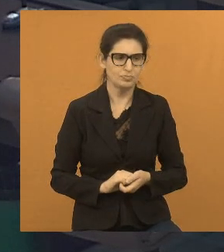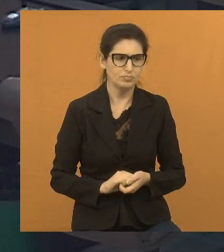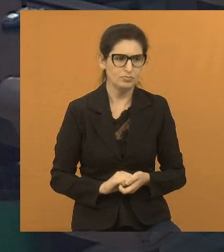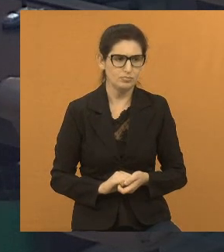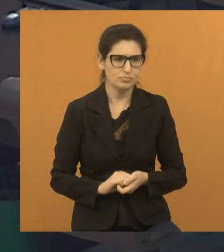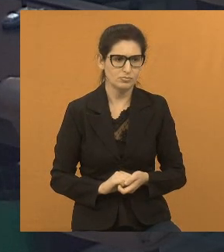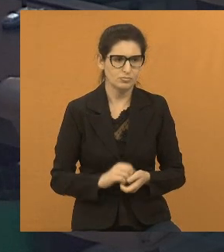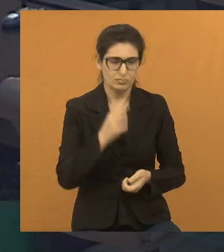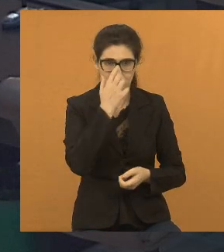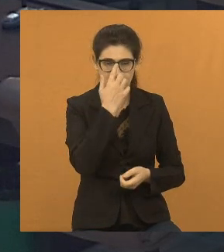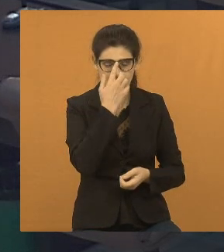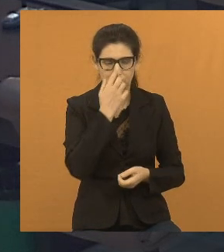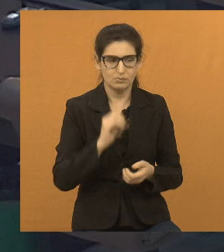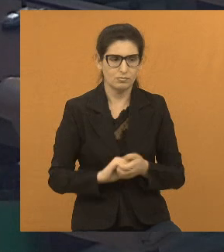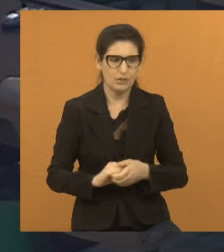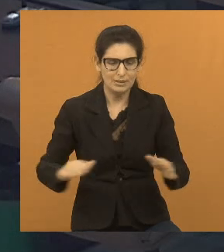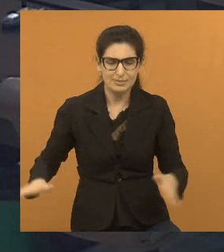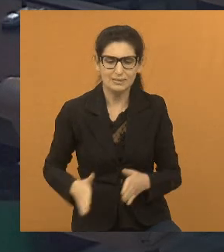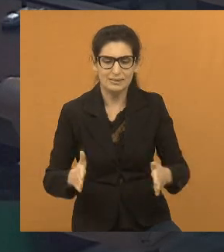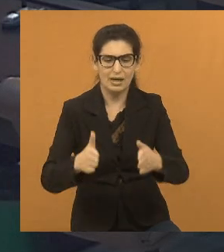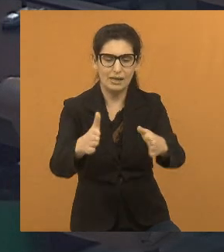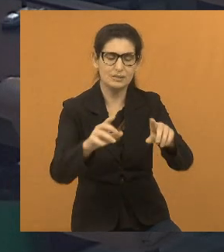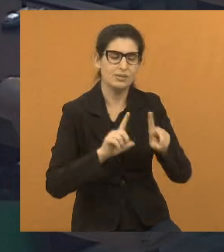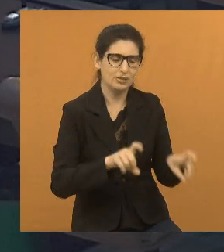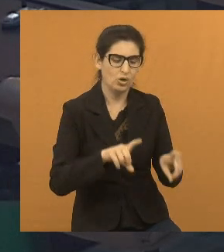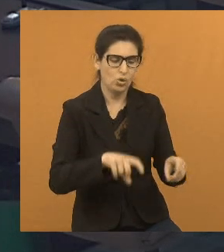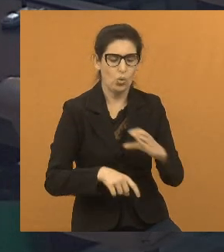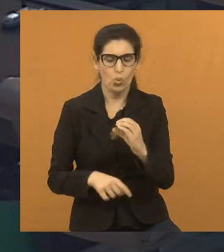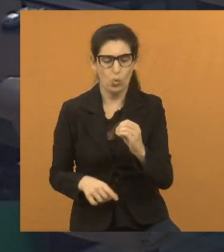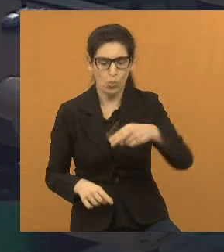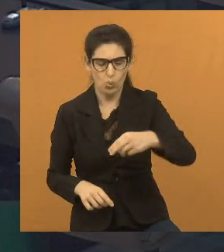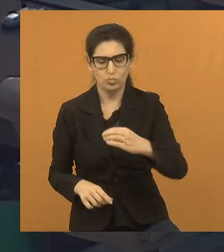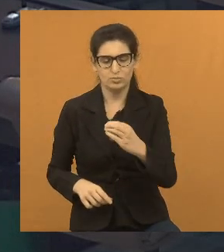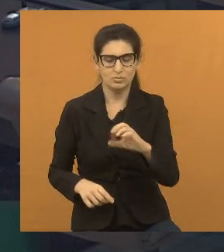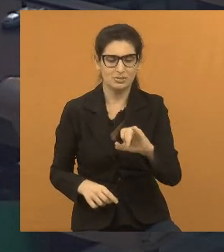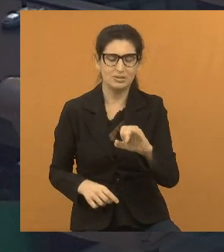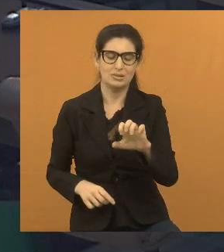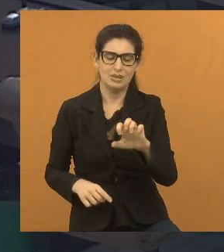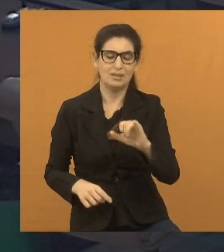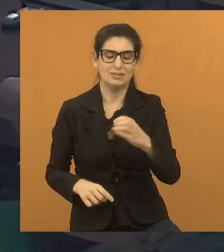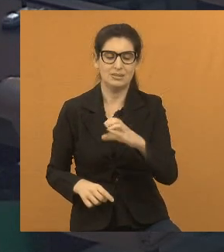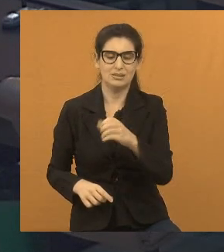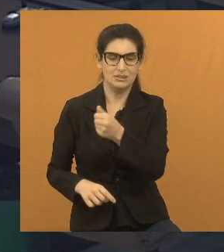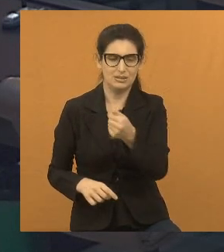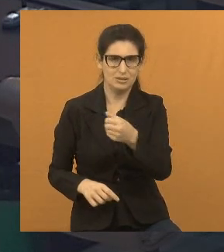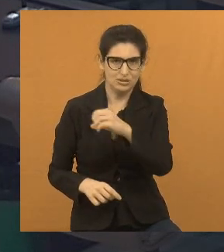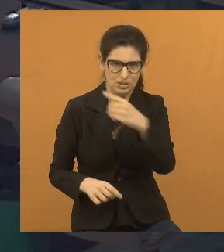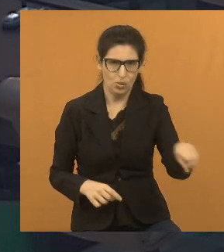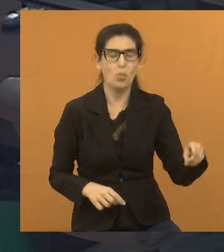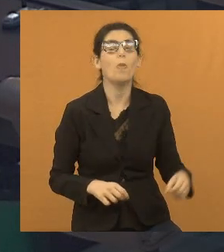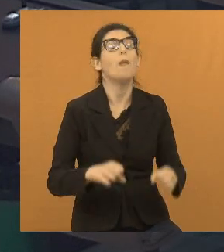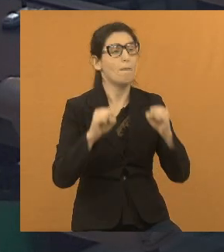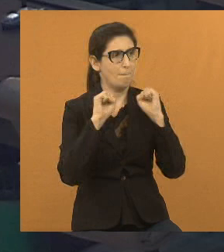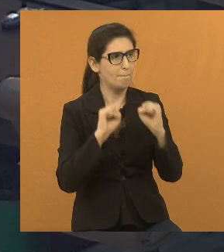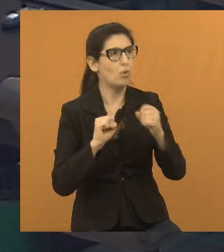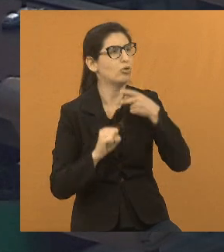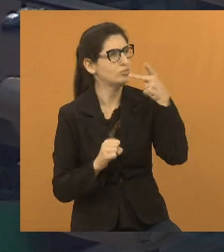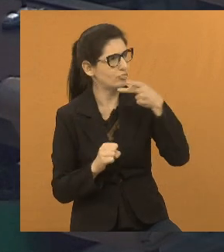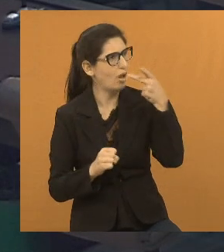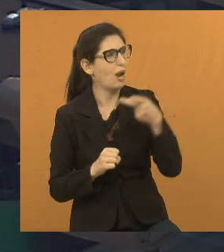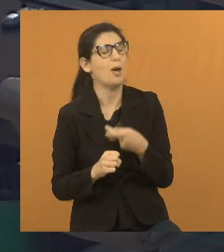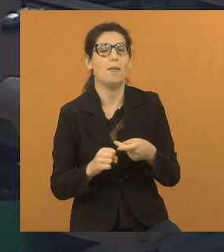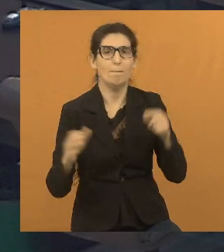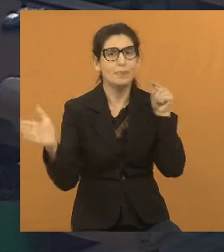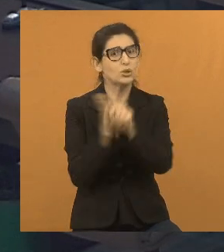da Fazenda Conceição. Paulo Roberto, você quer fazer uso para a pergunta? Pode fazer uso da palavra, você tem